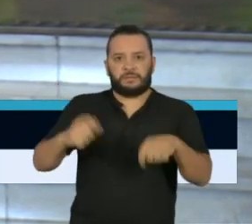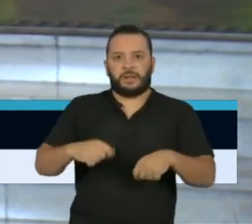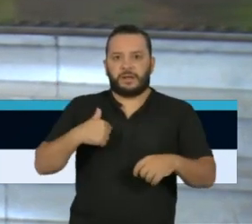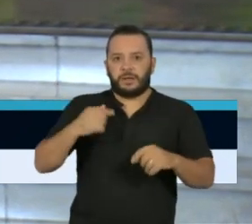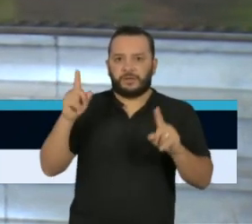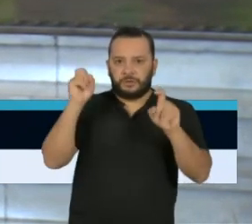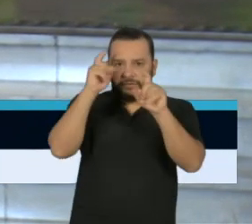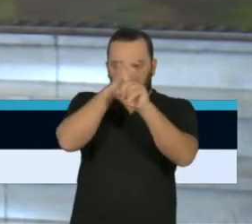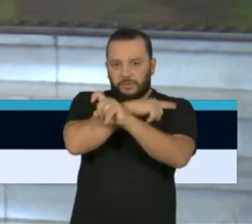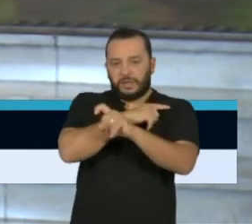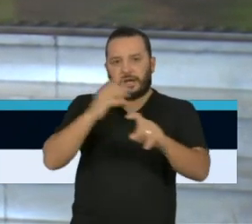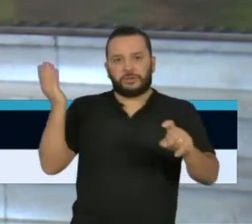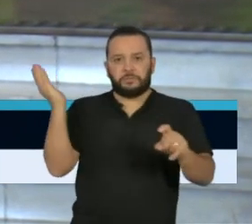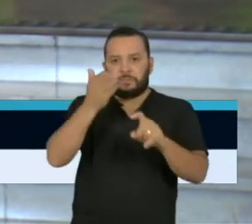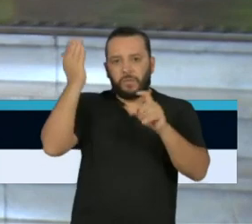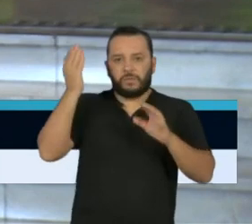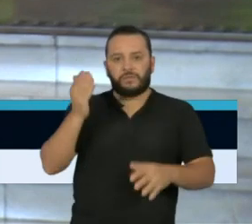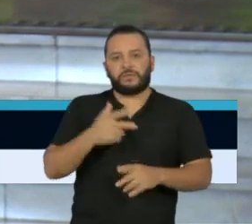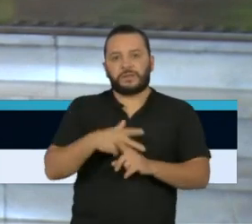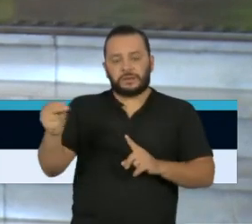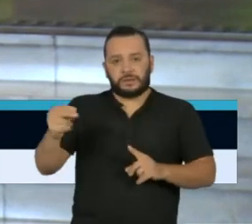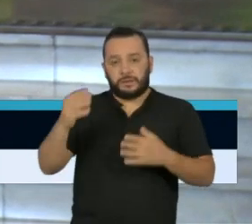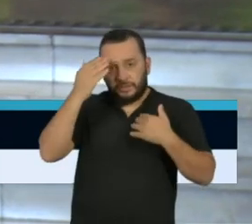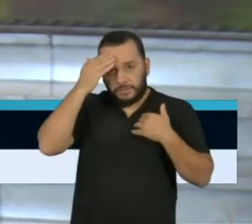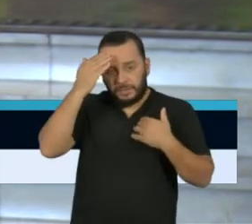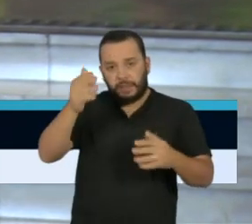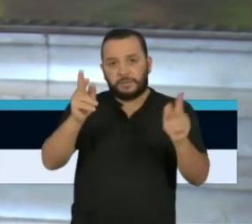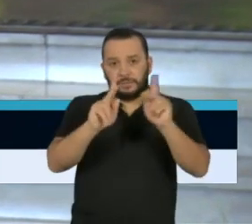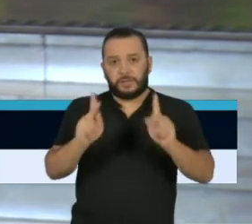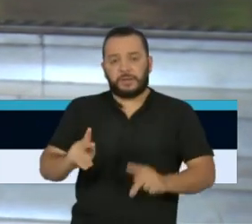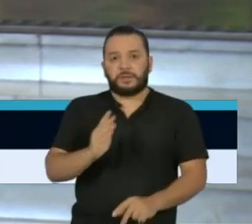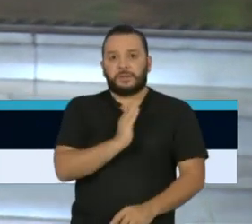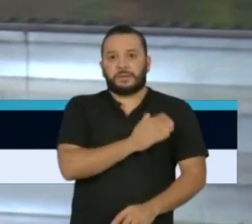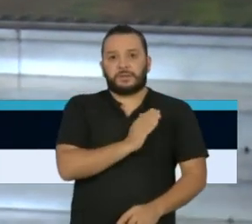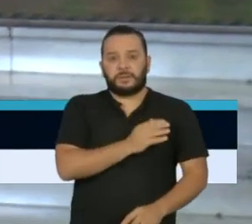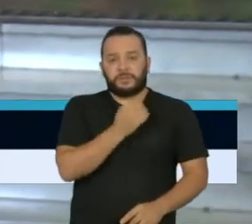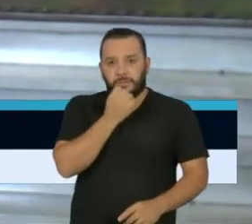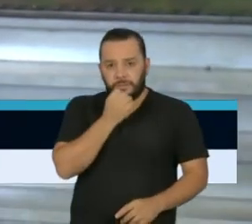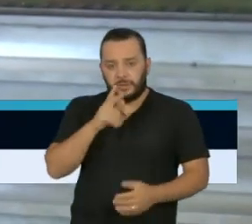dificuldade, vencermos essa crise. Muito obrigado, paz no coração, boa Páscoa a todos.